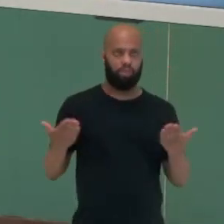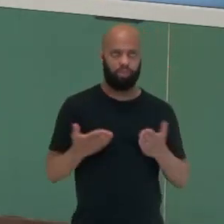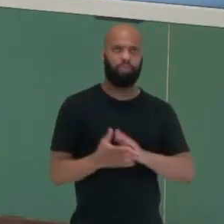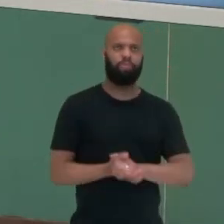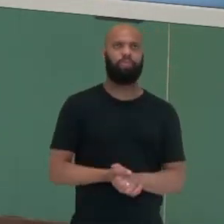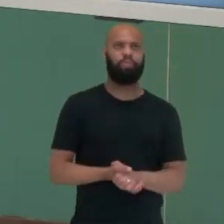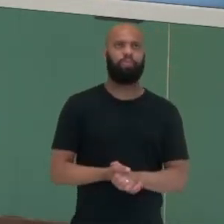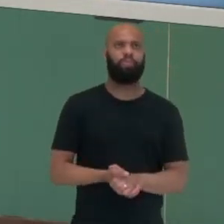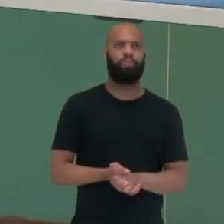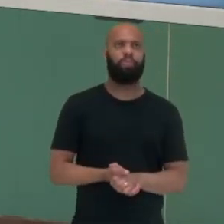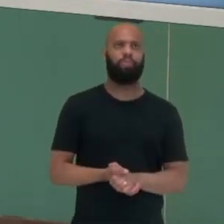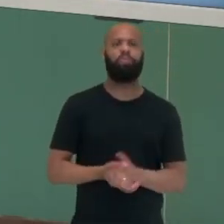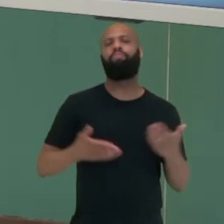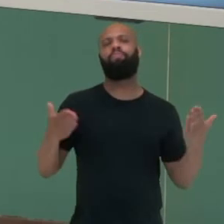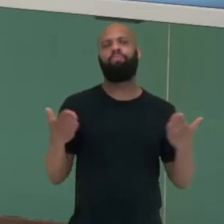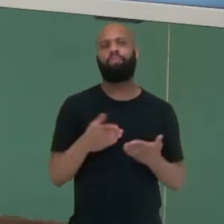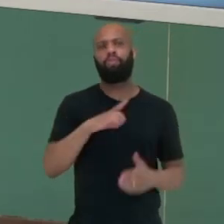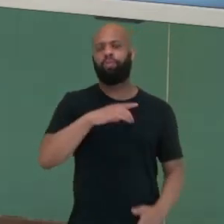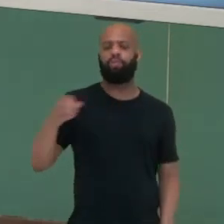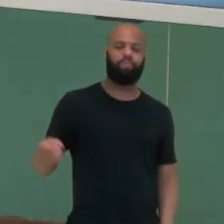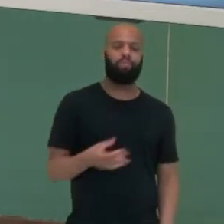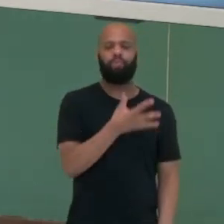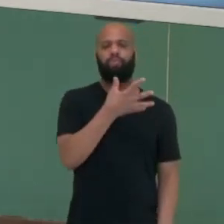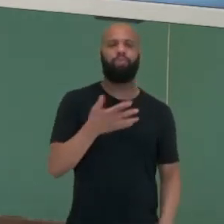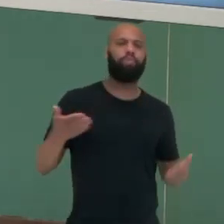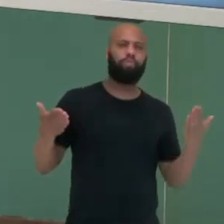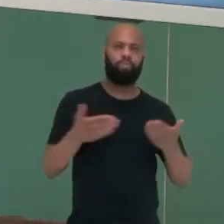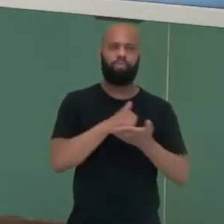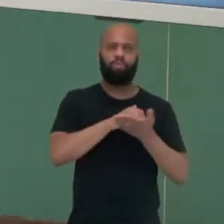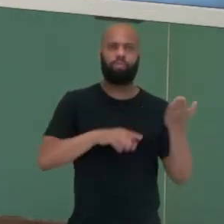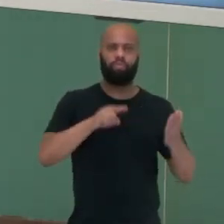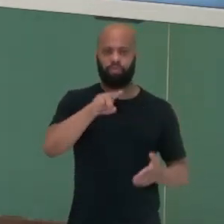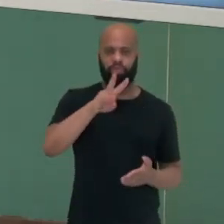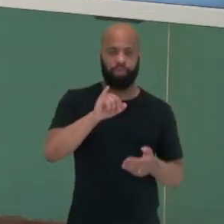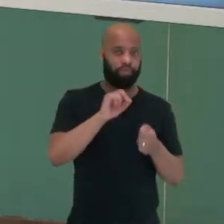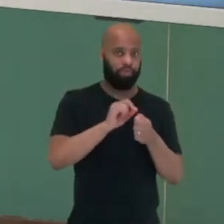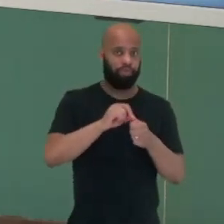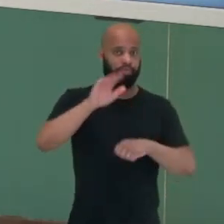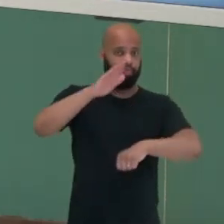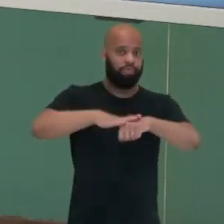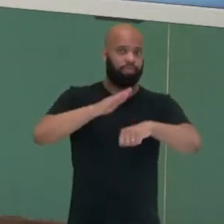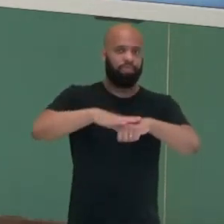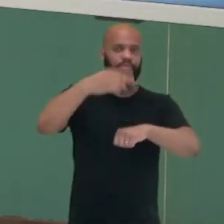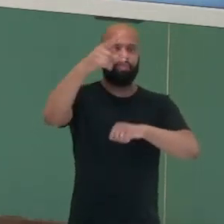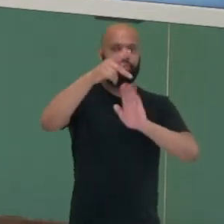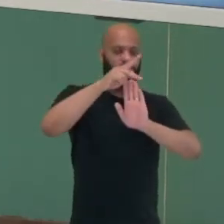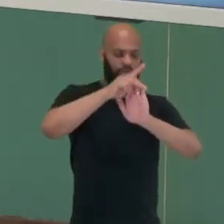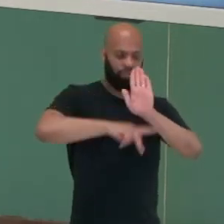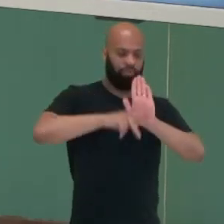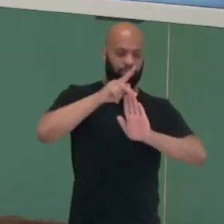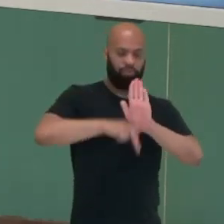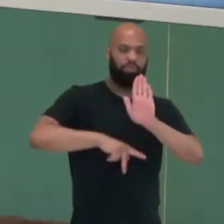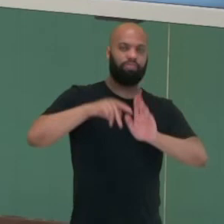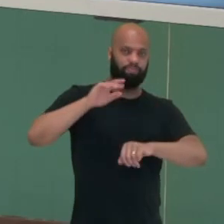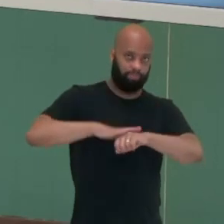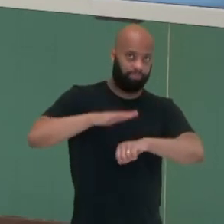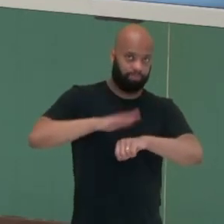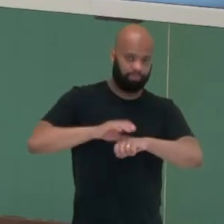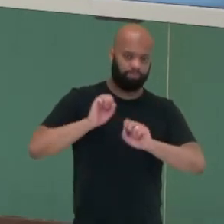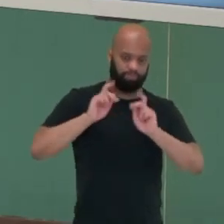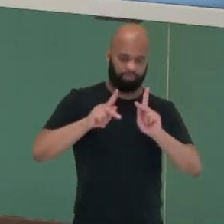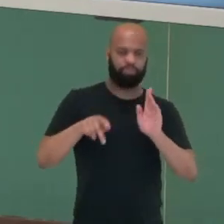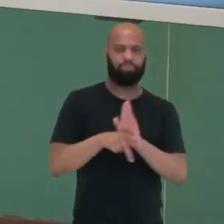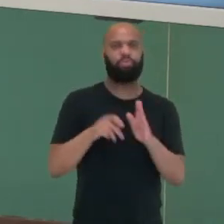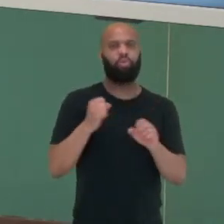Fica a dica. Eu vou trazer uma nova atividade. Que tal agora você esboçar um projeto? Agora é a sua vez de esboçar um projeto para